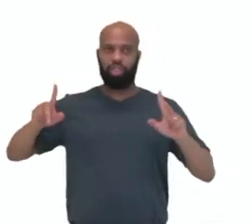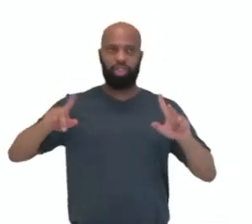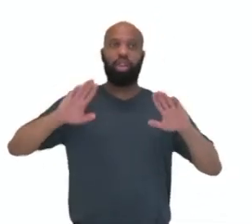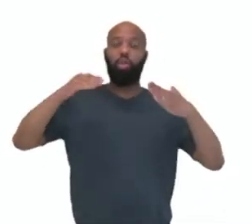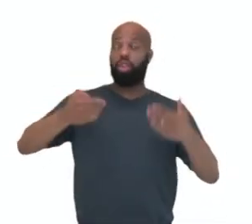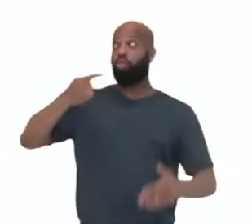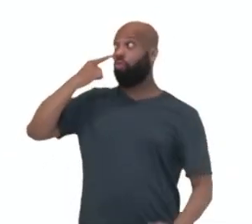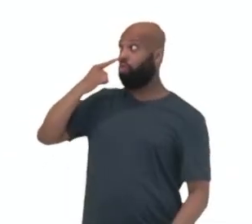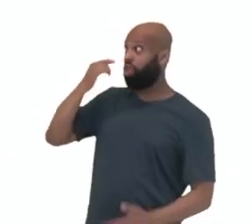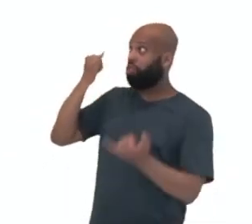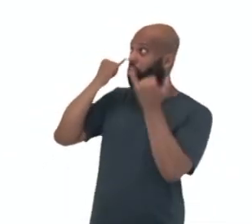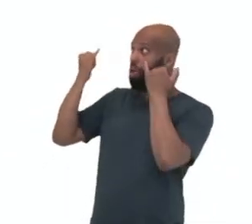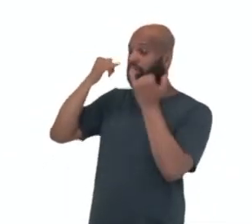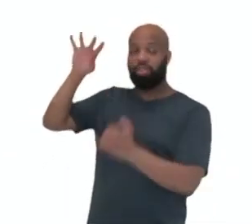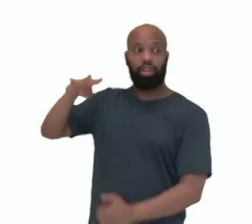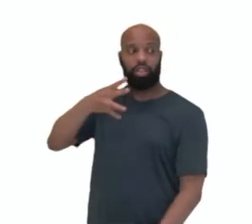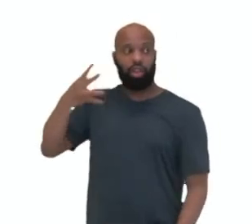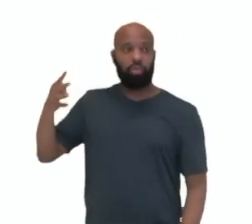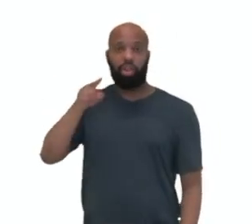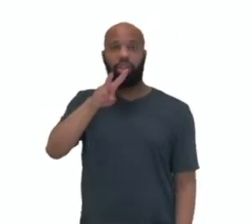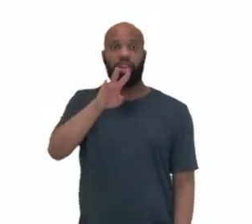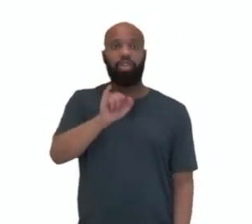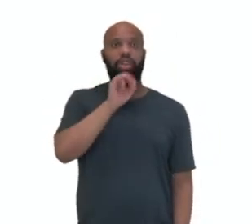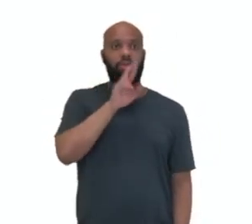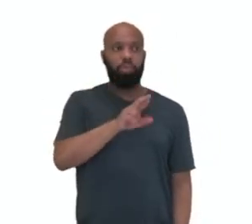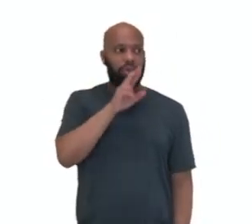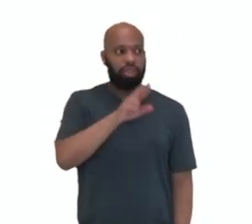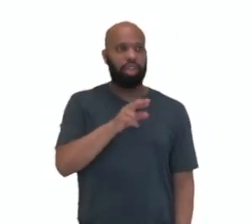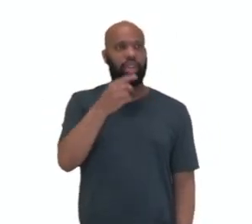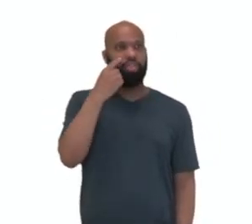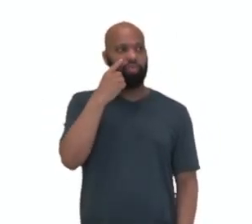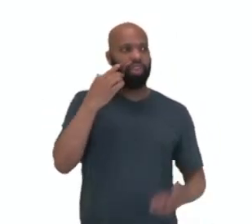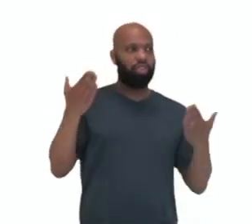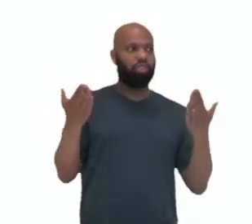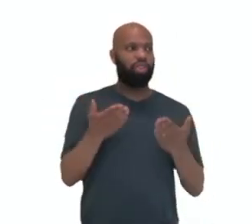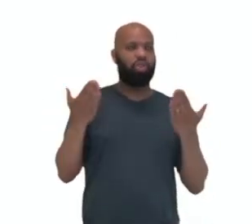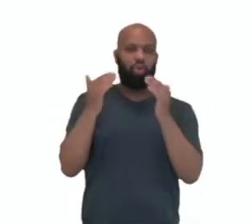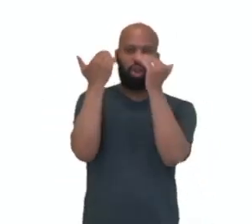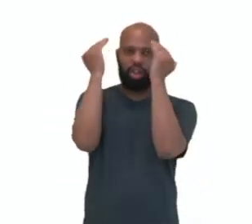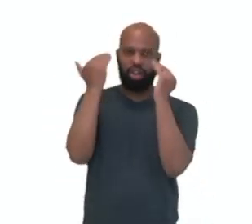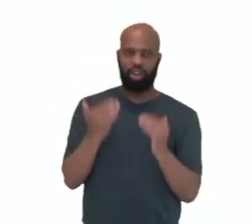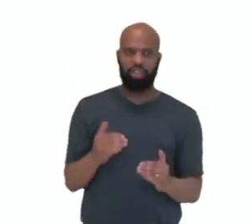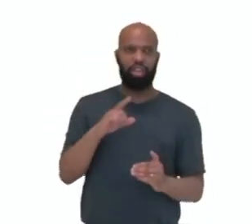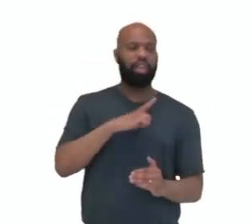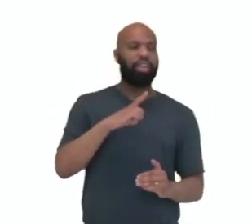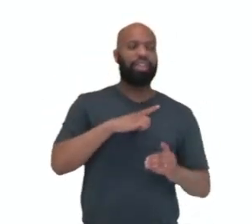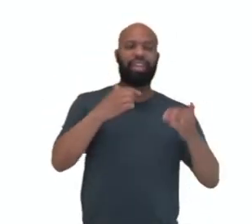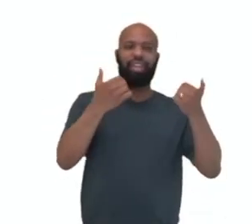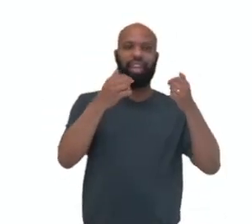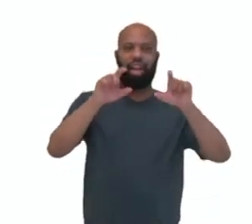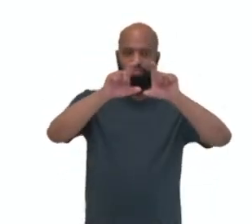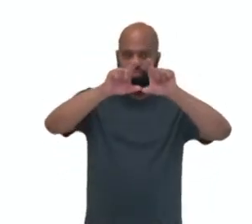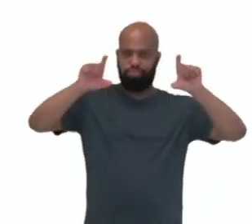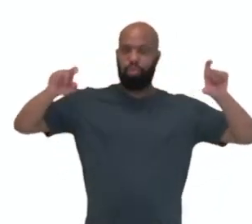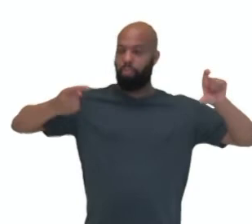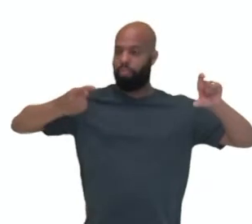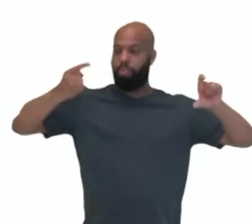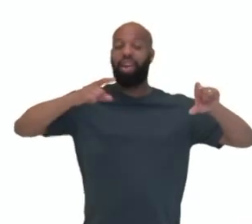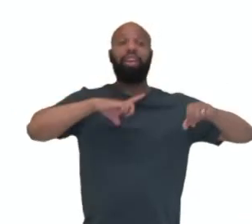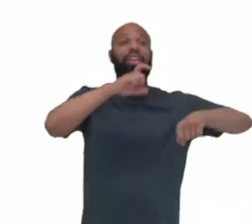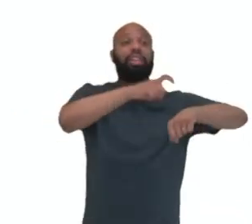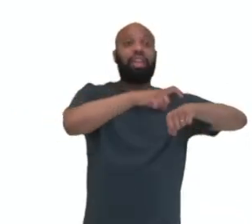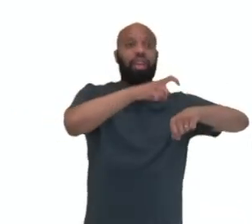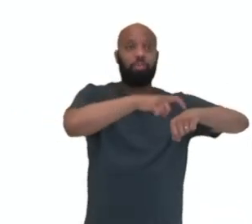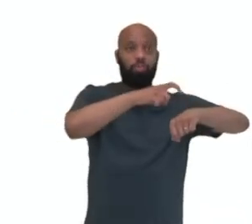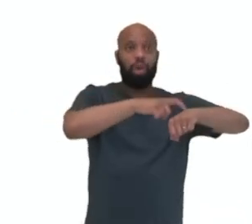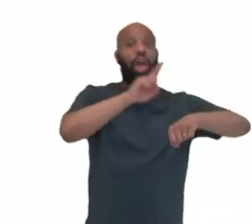dados apresentados, responda às questões. Então, vamos analisar, ó. Aqui na primeira linha, nós temos o tempo